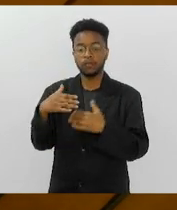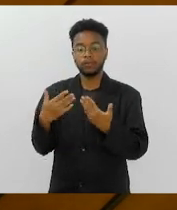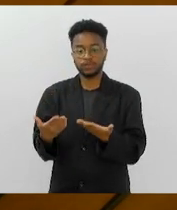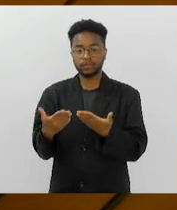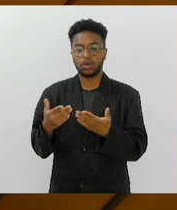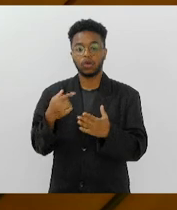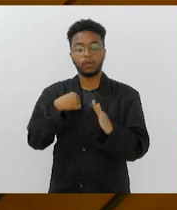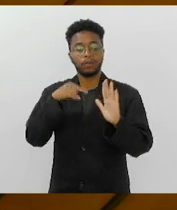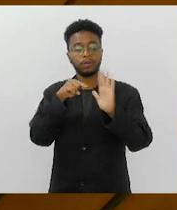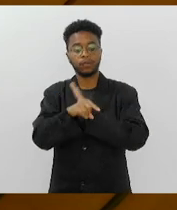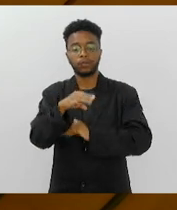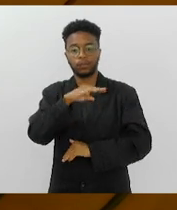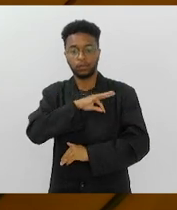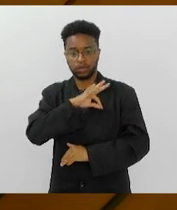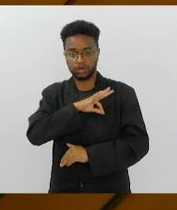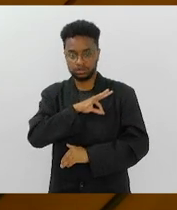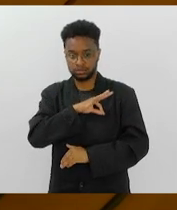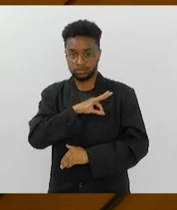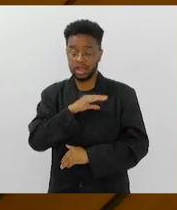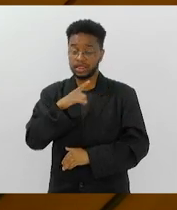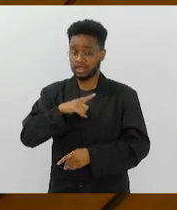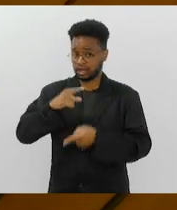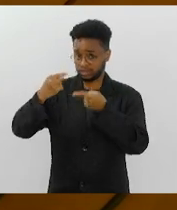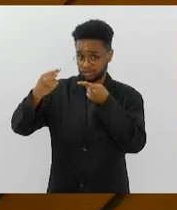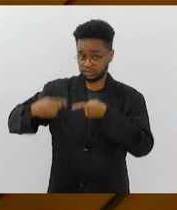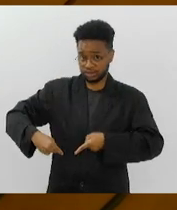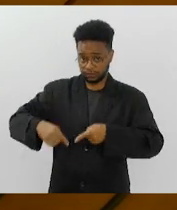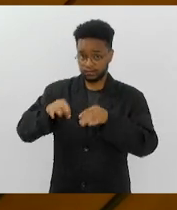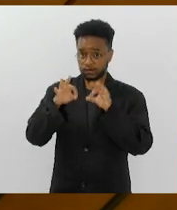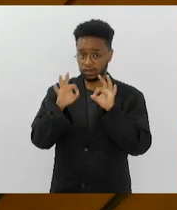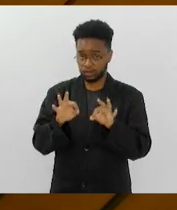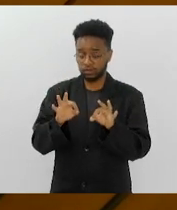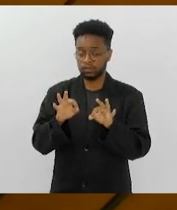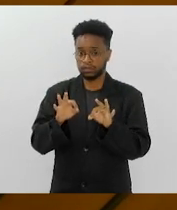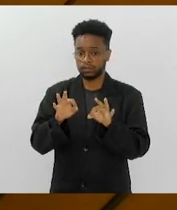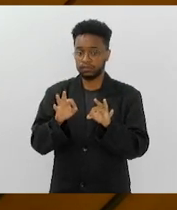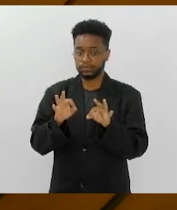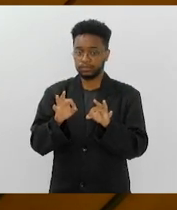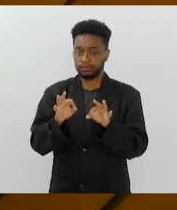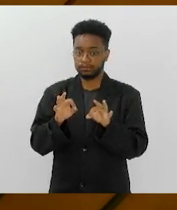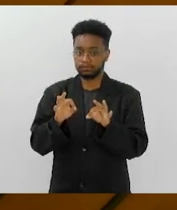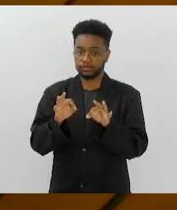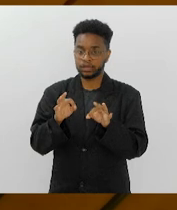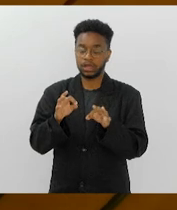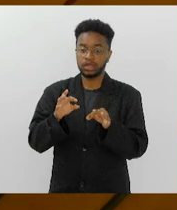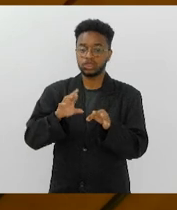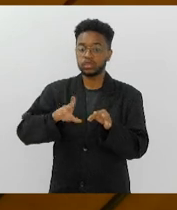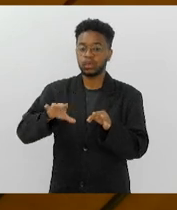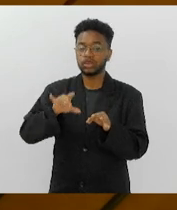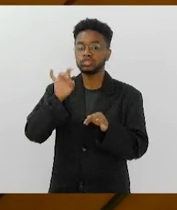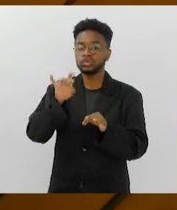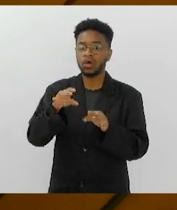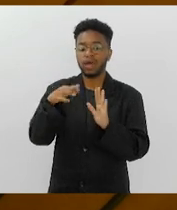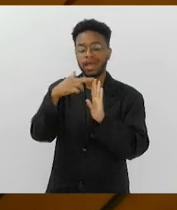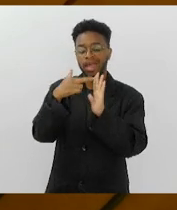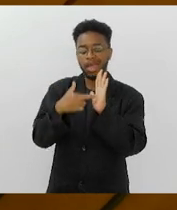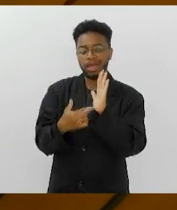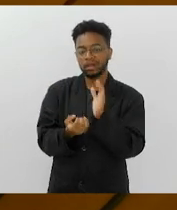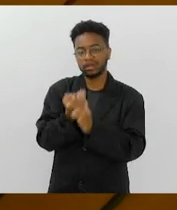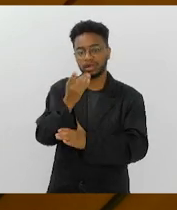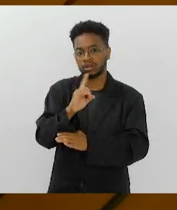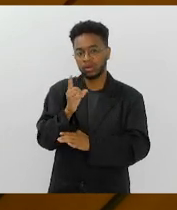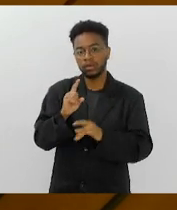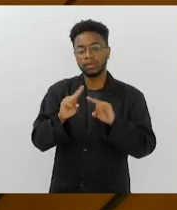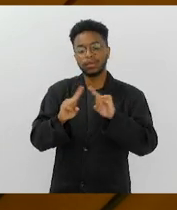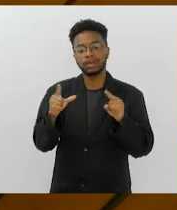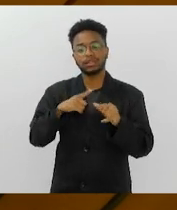Militar. Estamos também com os desafios que vão além do estabelecimento de protocolos. Temos uma iniciativa lá